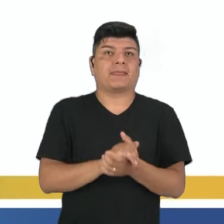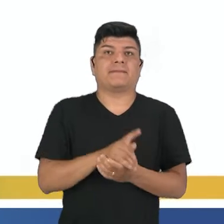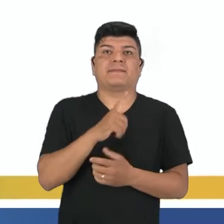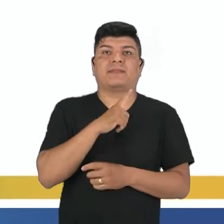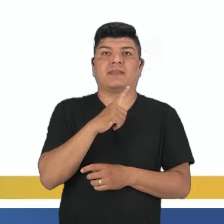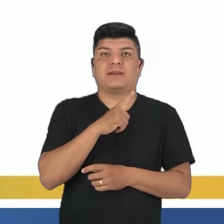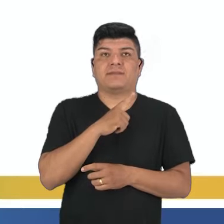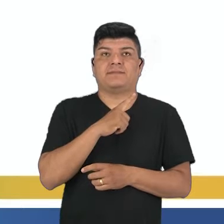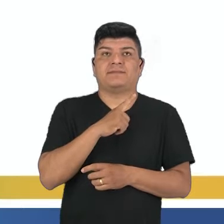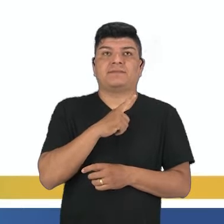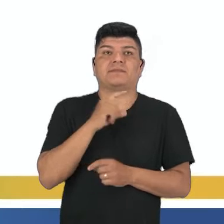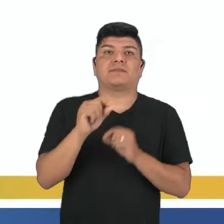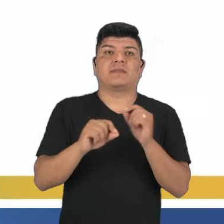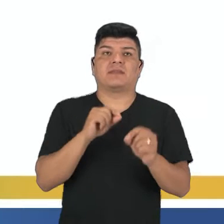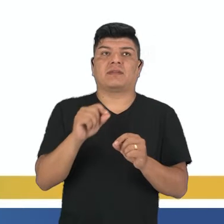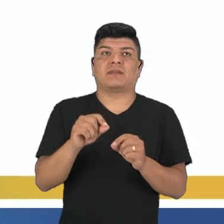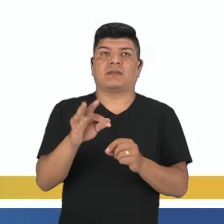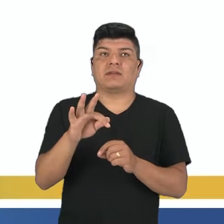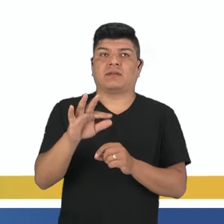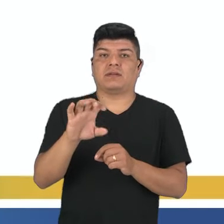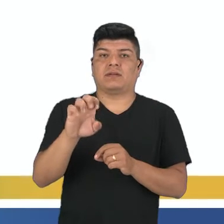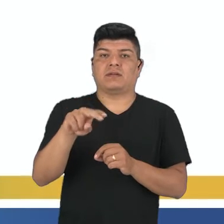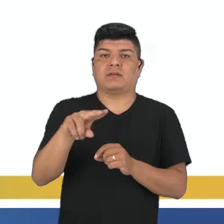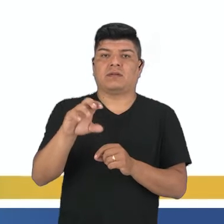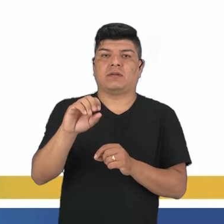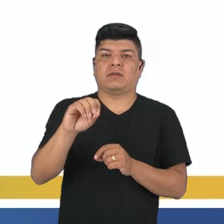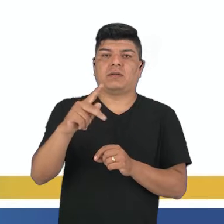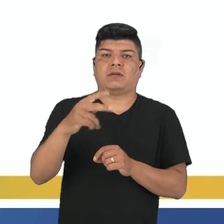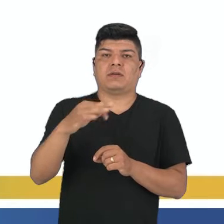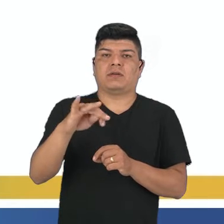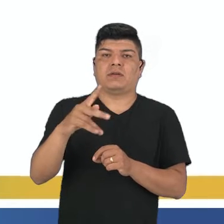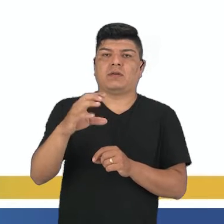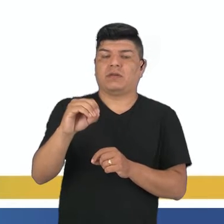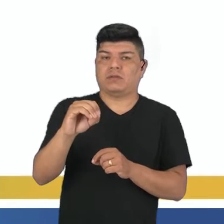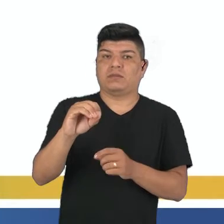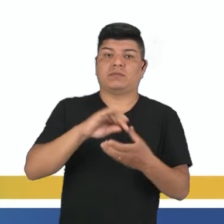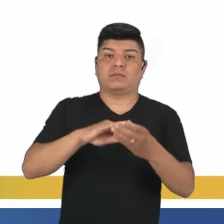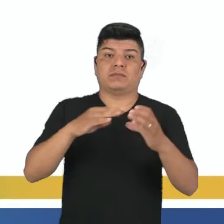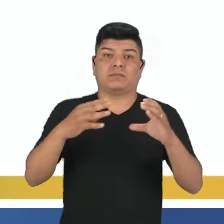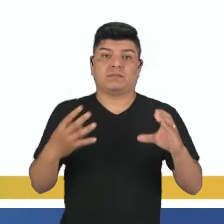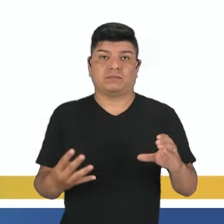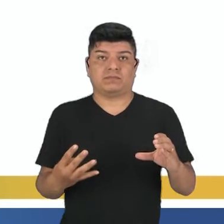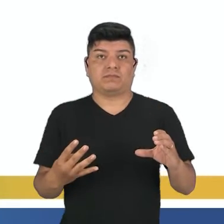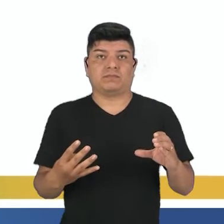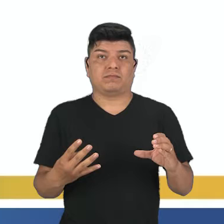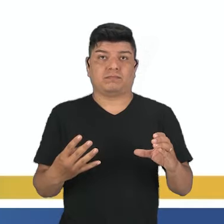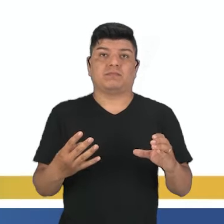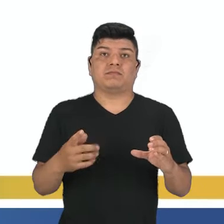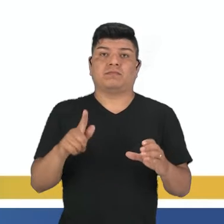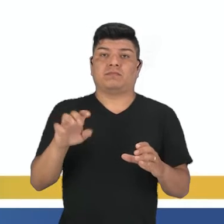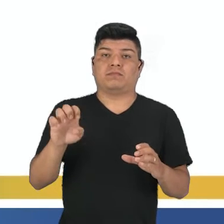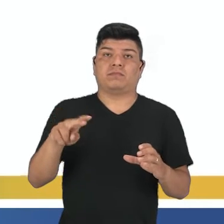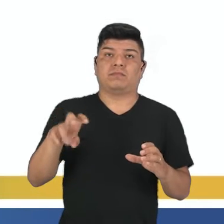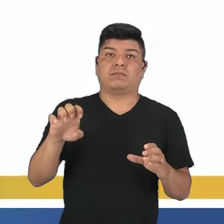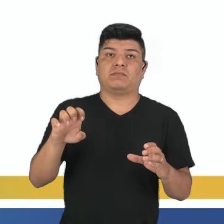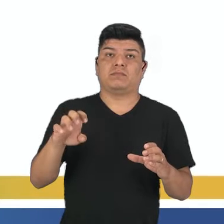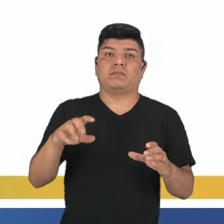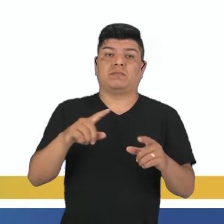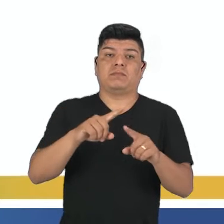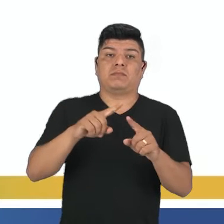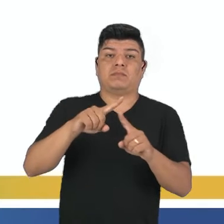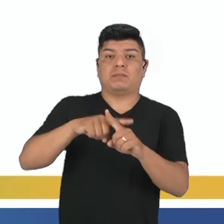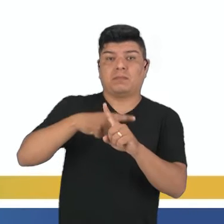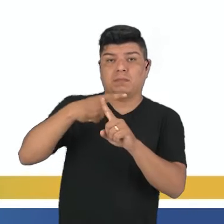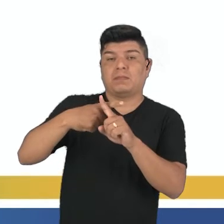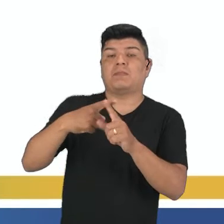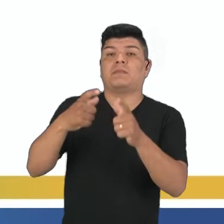nós dizemos que o fenótipo ele é o genótipo, que são as características vindas dos genes, mais o meio ambiente.